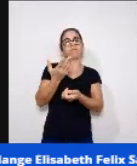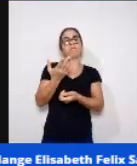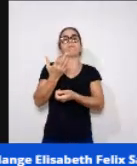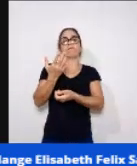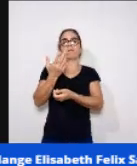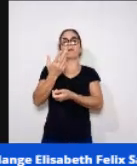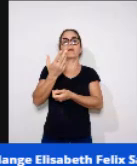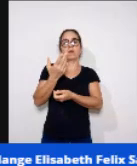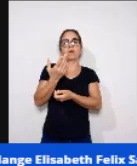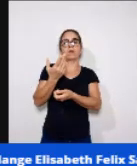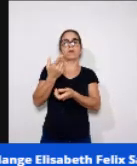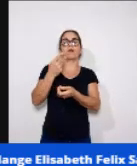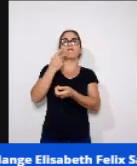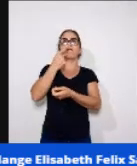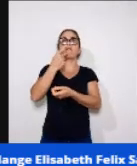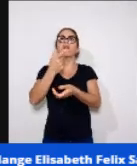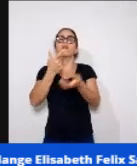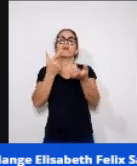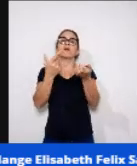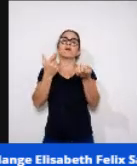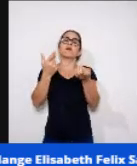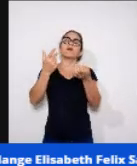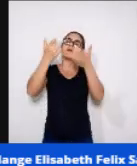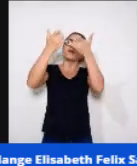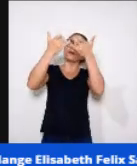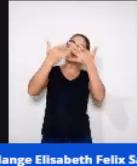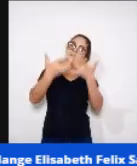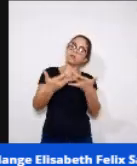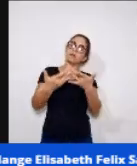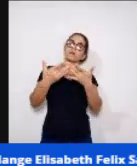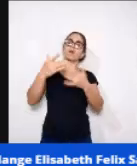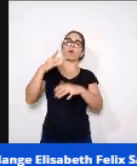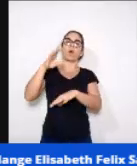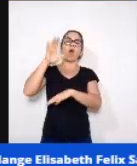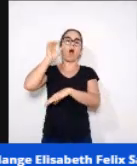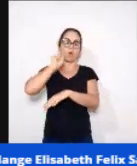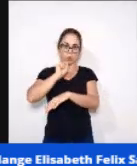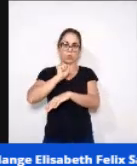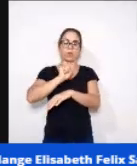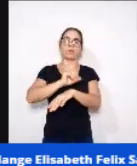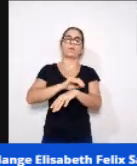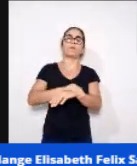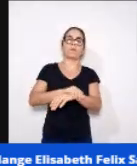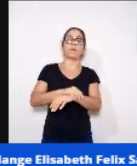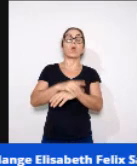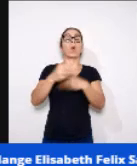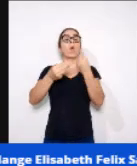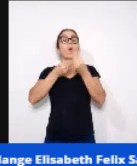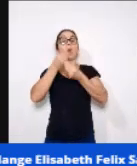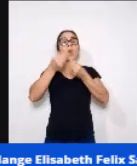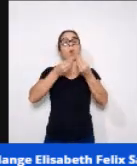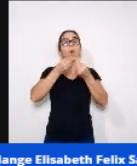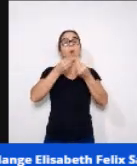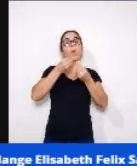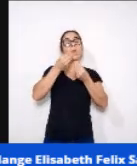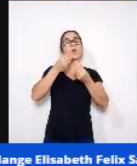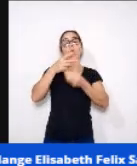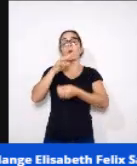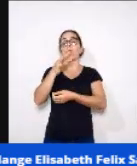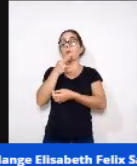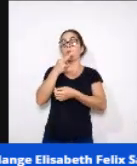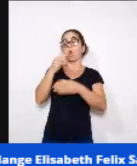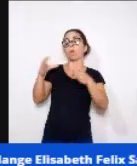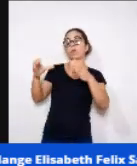sanada, digamos assim, através de uma explicação em áudio. Então, tudo isso vai depender de como eu conheço a minha turma, como eu conheço